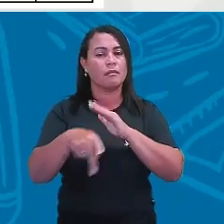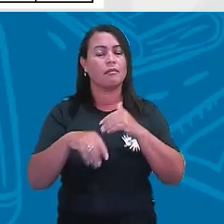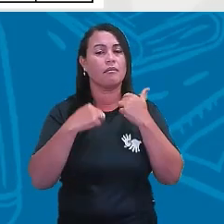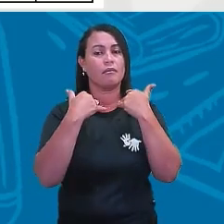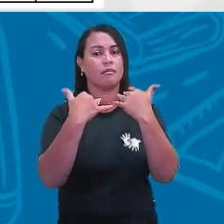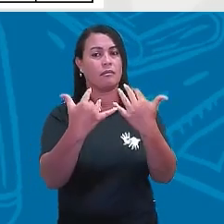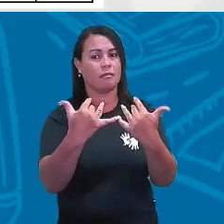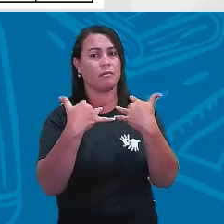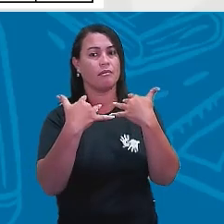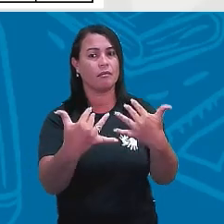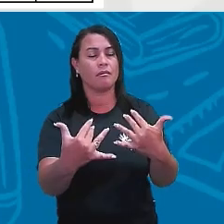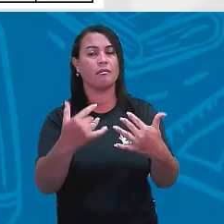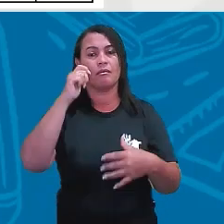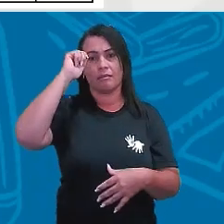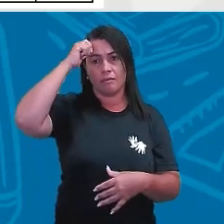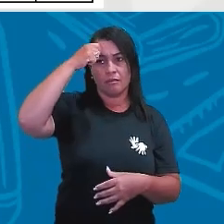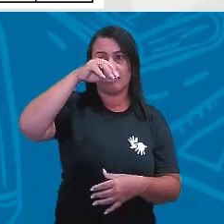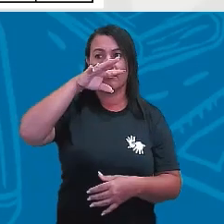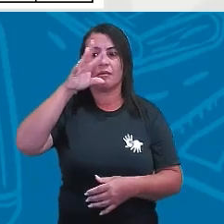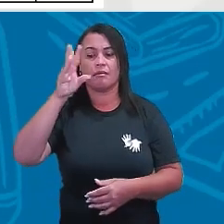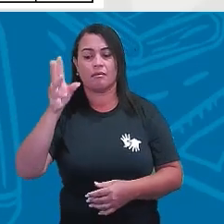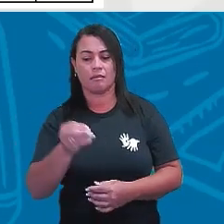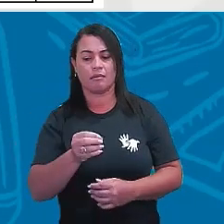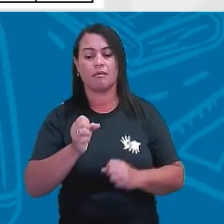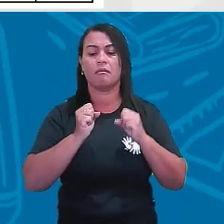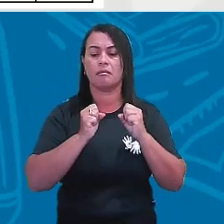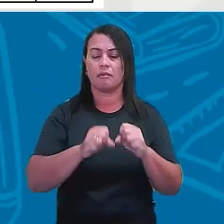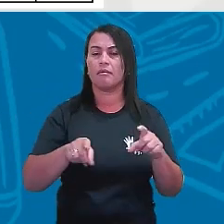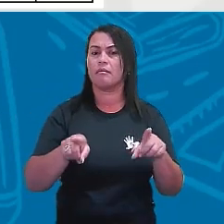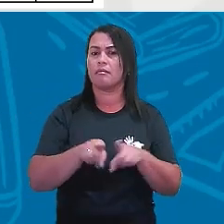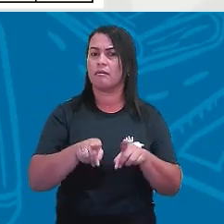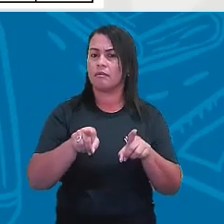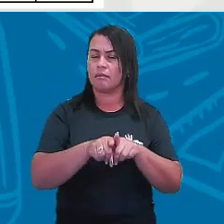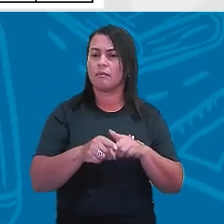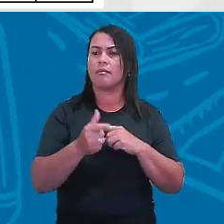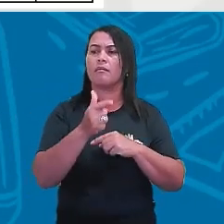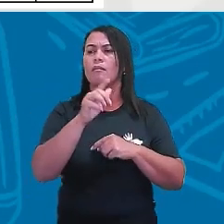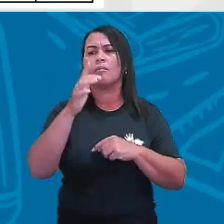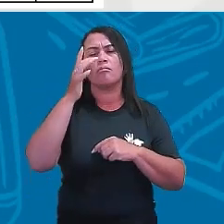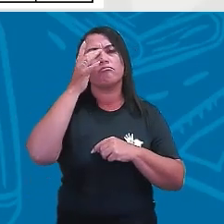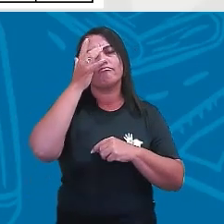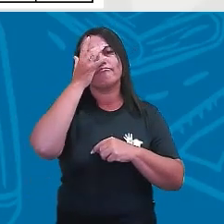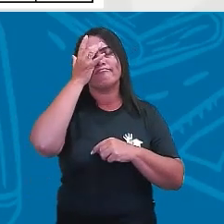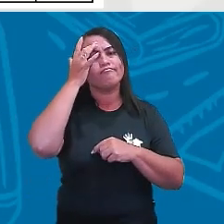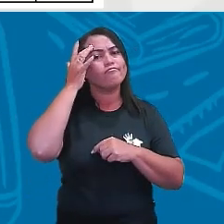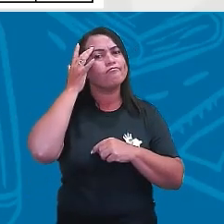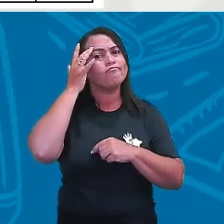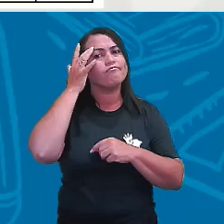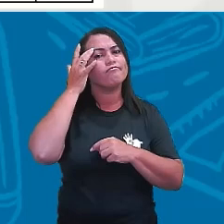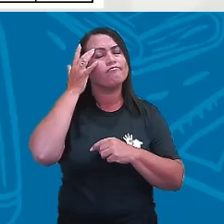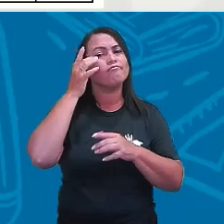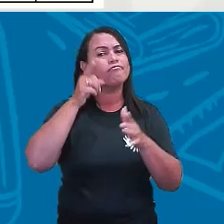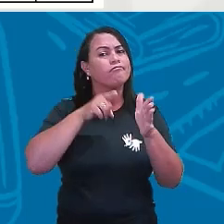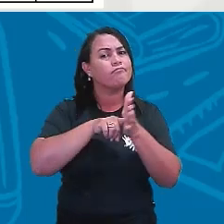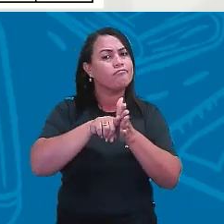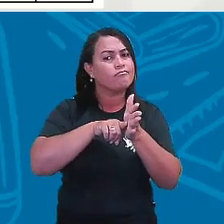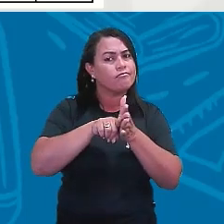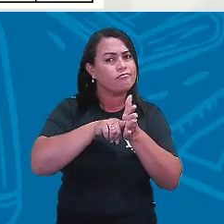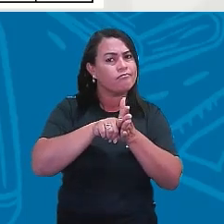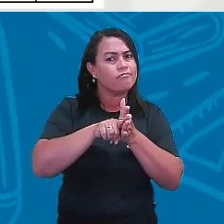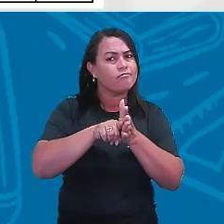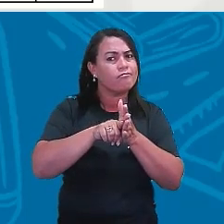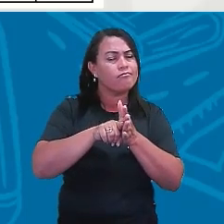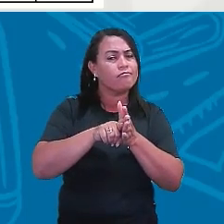savanas africanas. Vocês podem mandar algum adulto, fazer uma pesquisa sobre